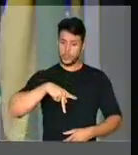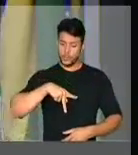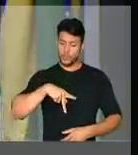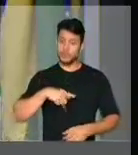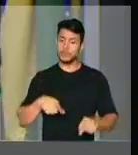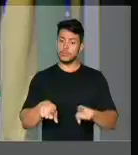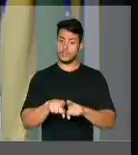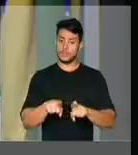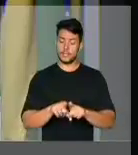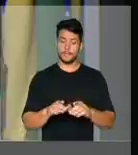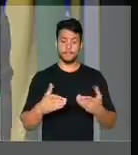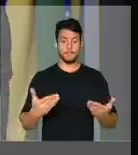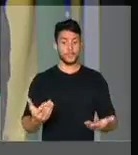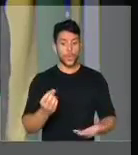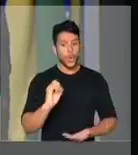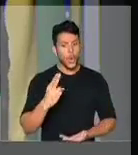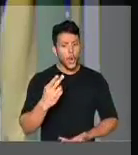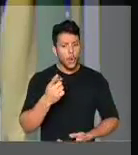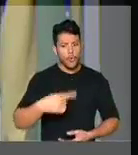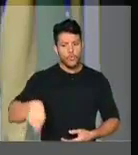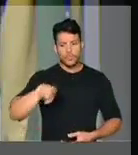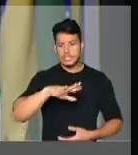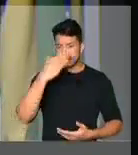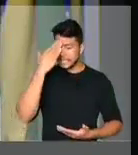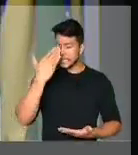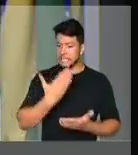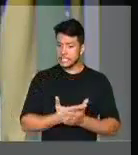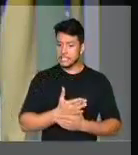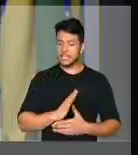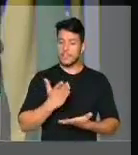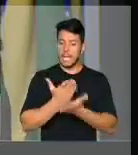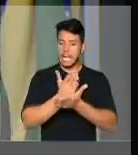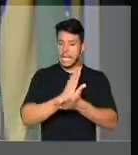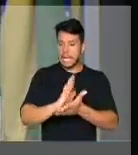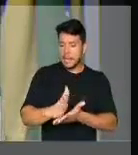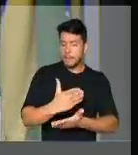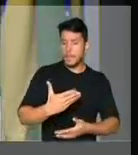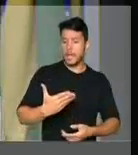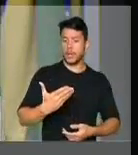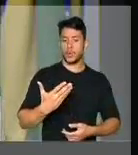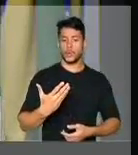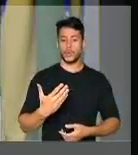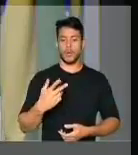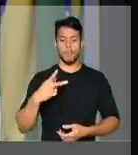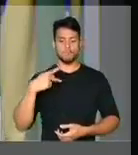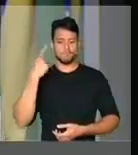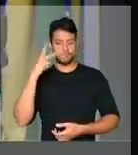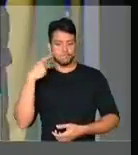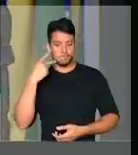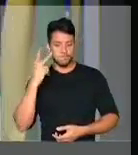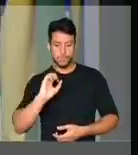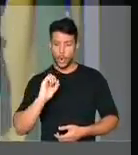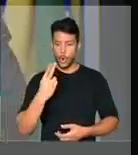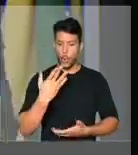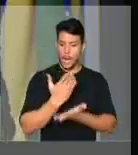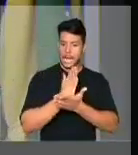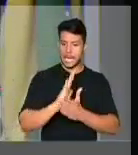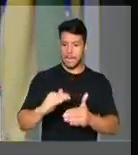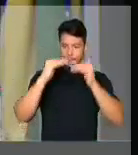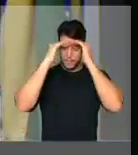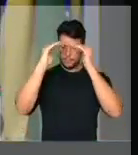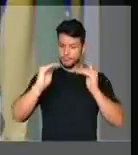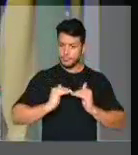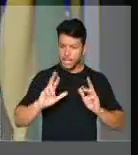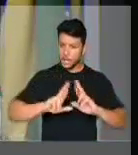abuso de autoridade. Ou os senhores acham que acabar com a vida pública, assassinar a honra de alguém, não é abuso